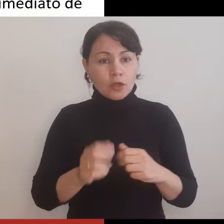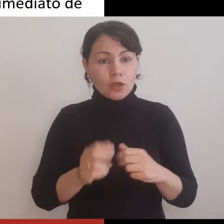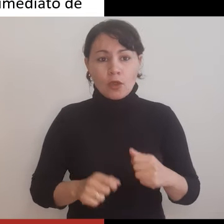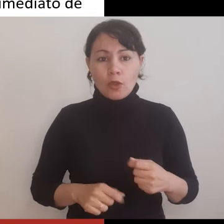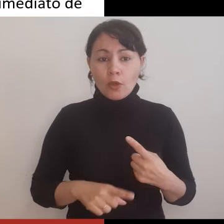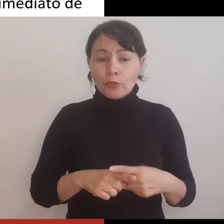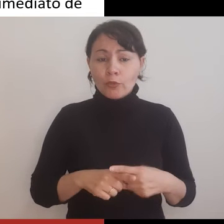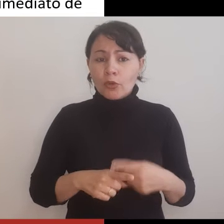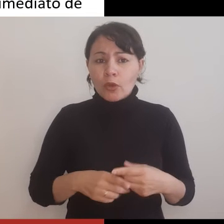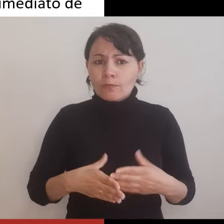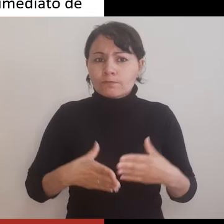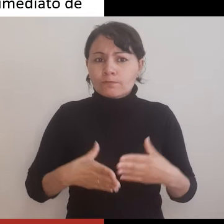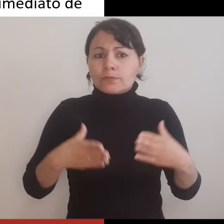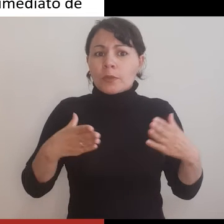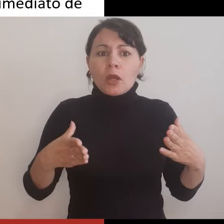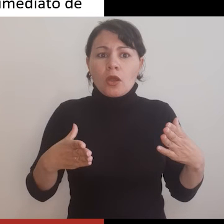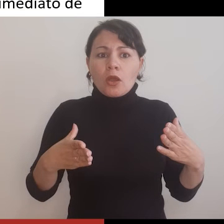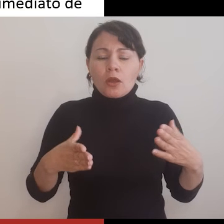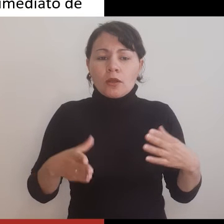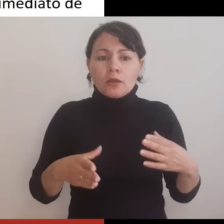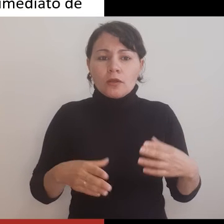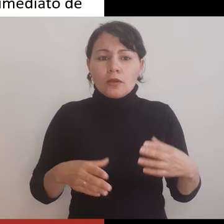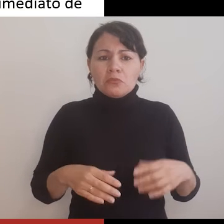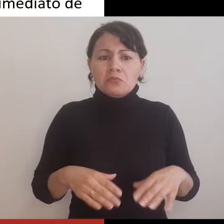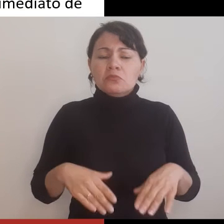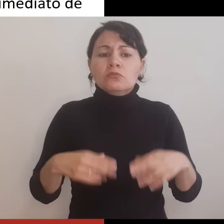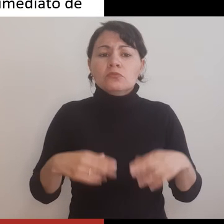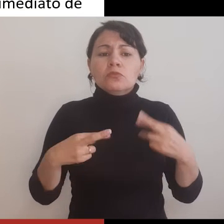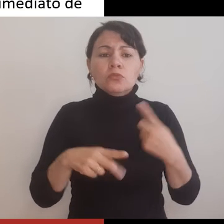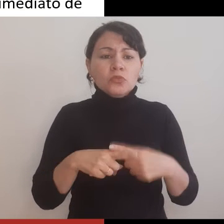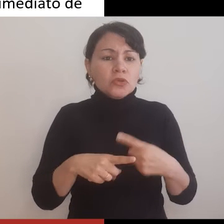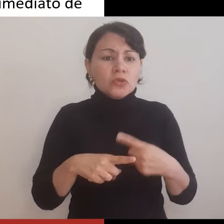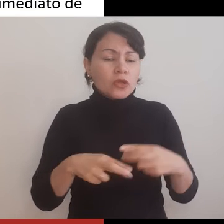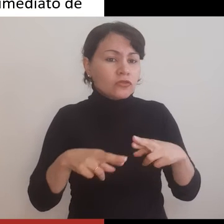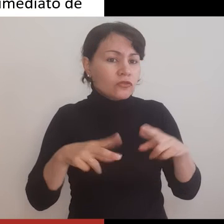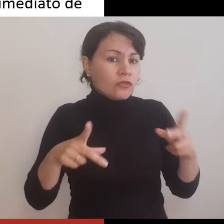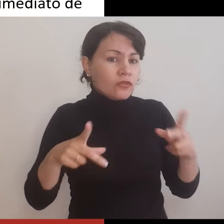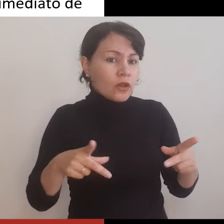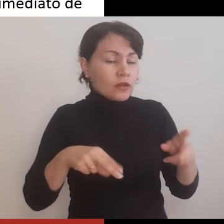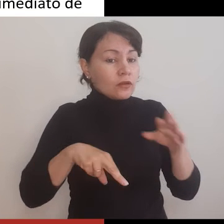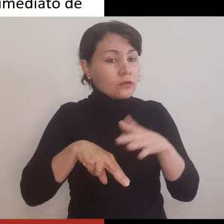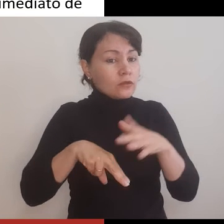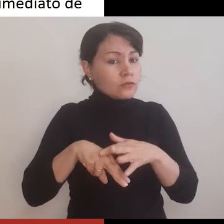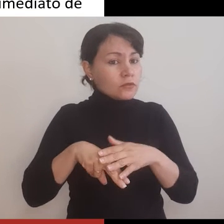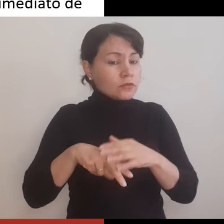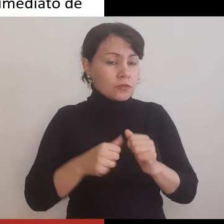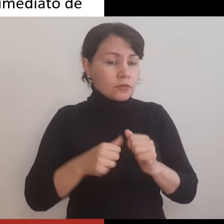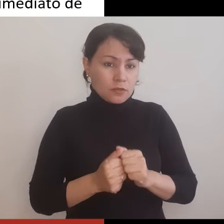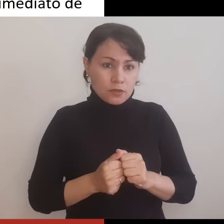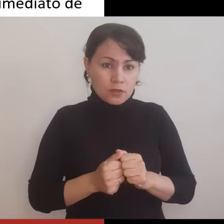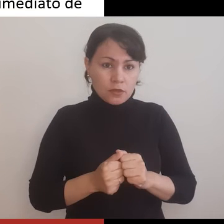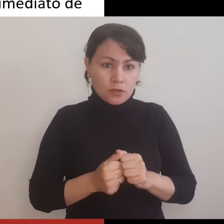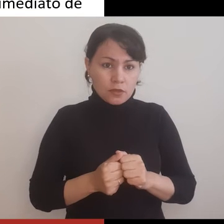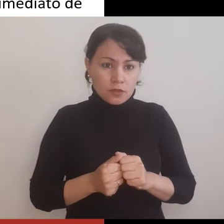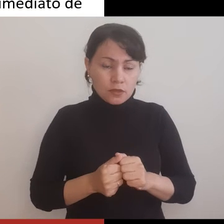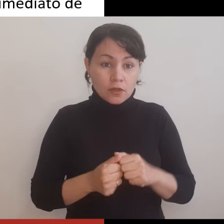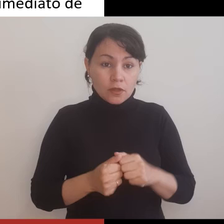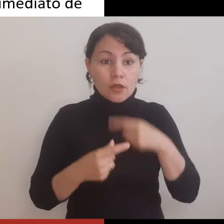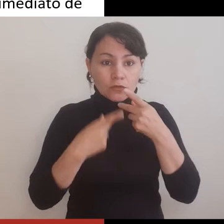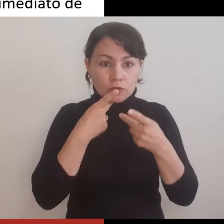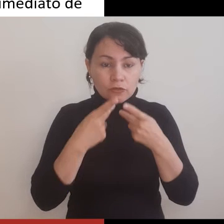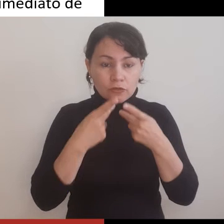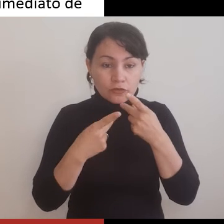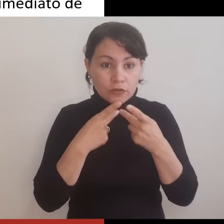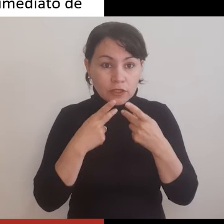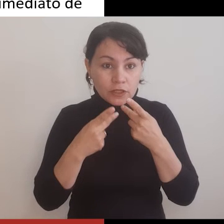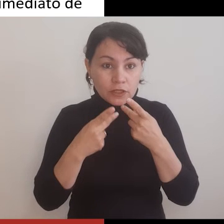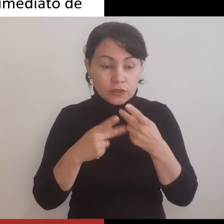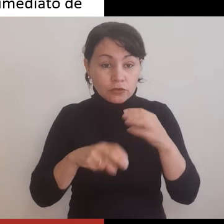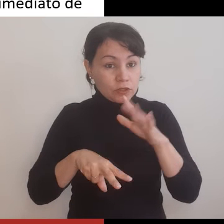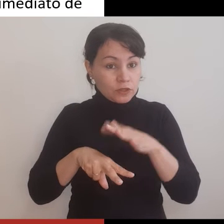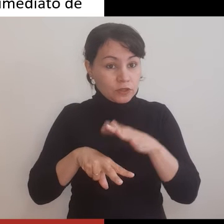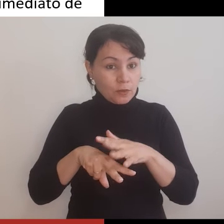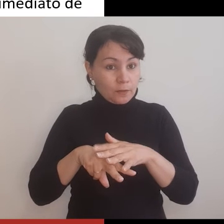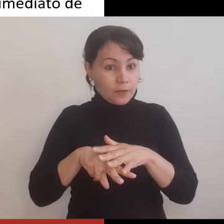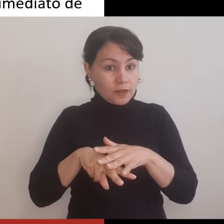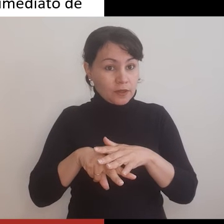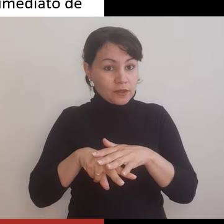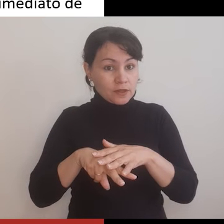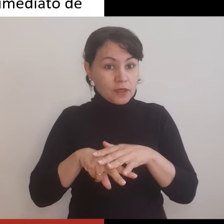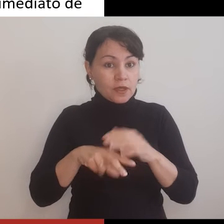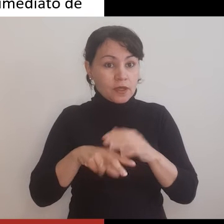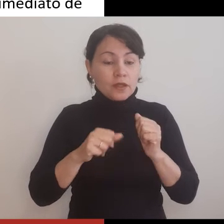atenção muito alto? O que tem de diferente nesse paciente? Né? Eu estou dizendo que são